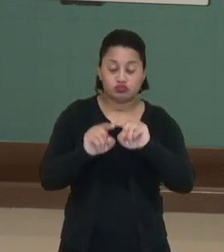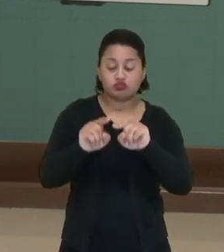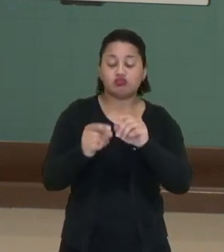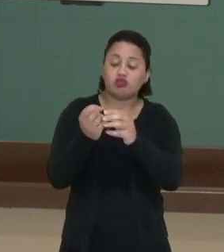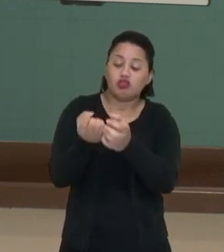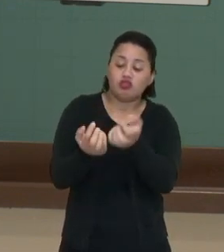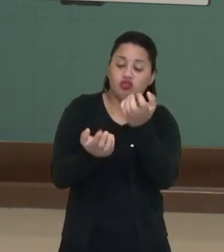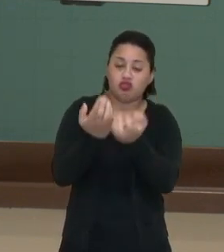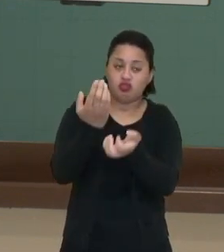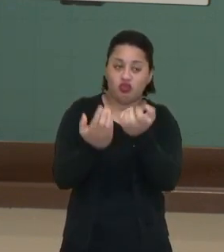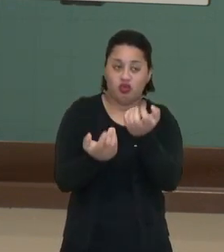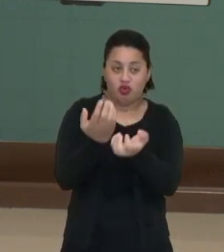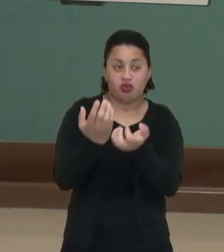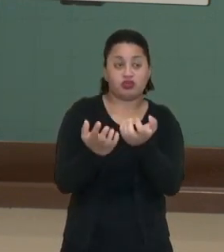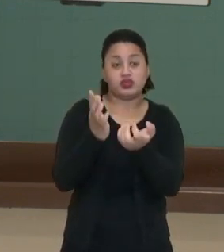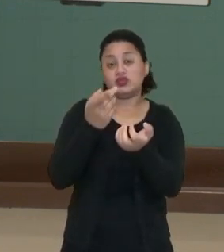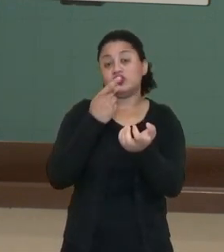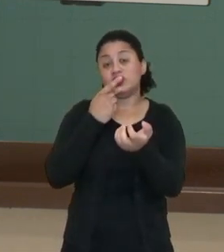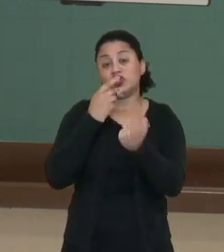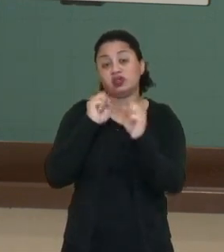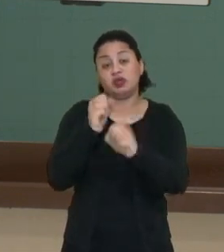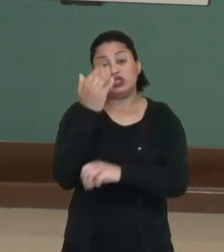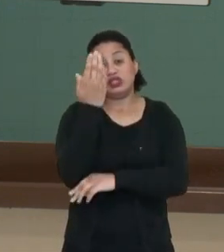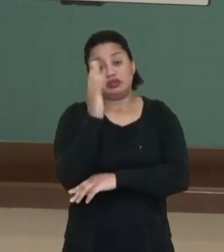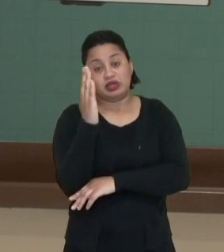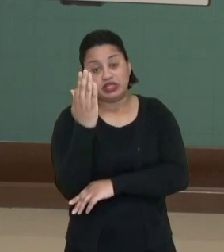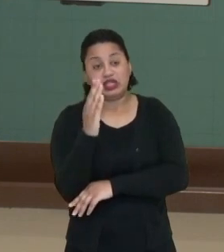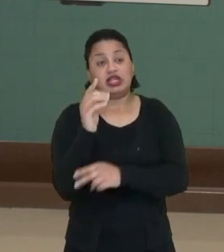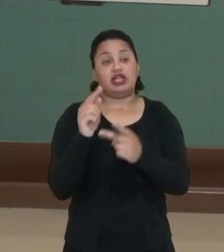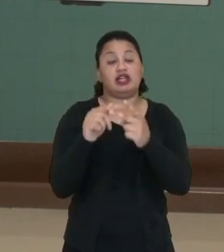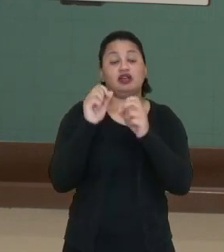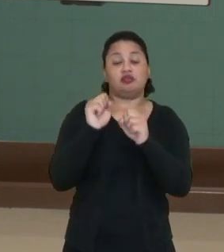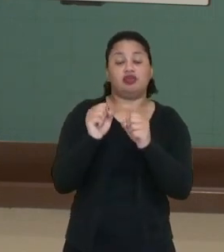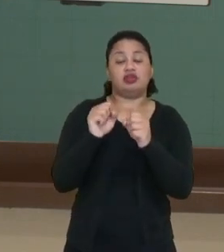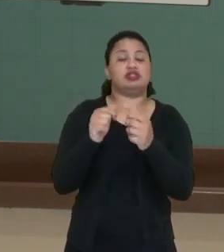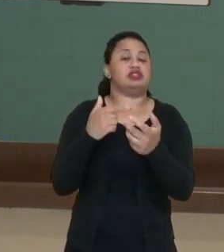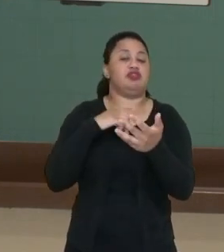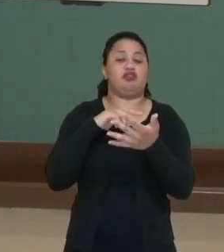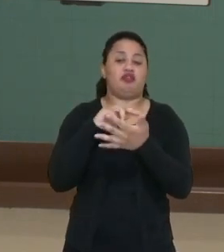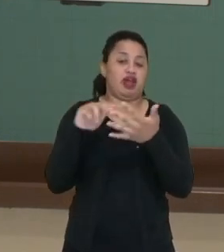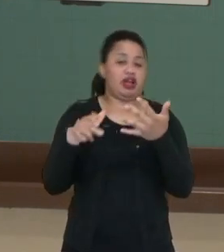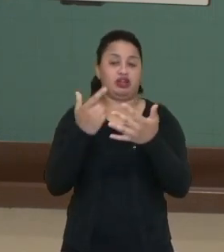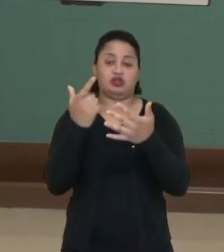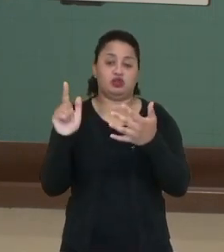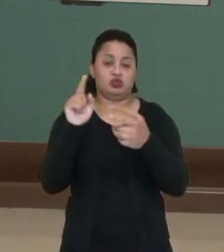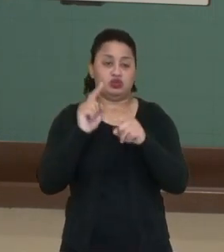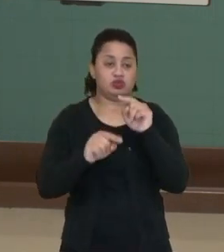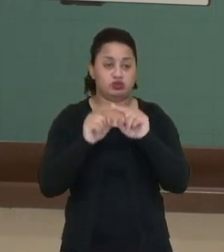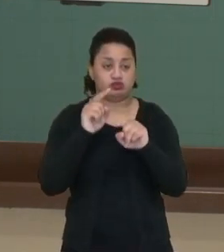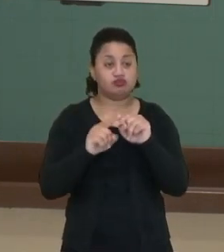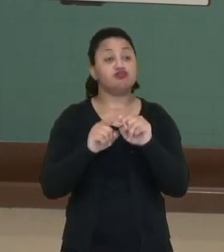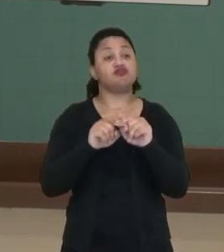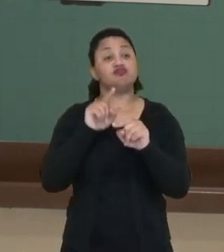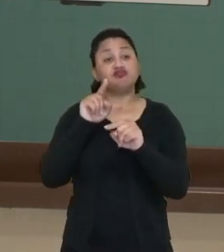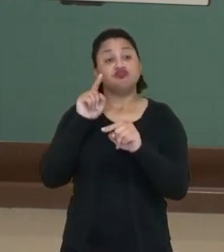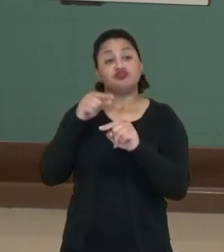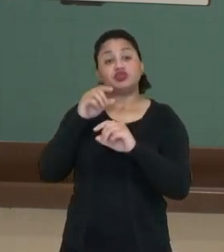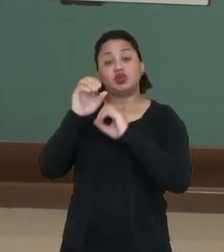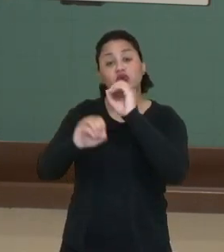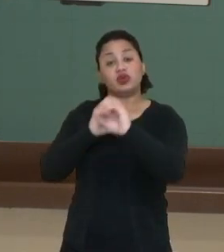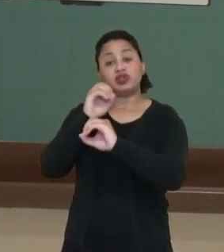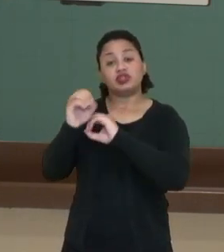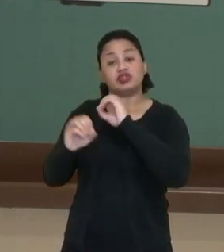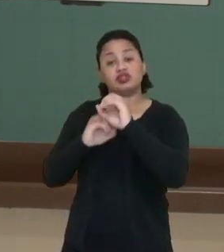que está sendo queimado, que a gente já citou, que pode ser a madeira, né? Pode ser uma parafina, no caso aqui, o gás oxigênio, ele está como